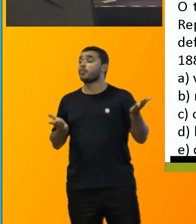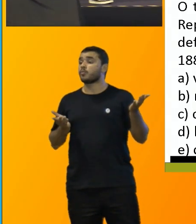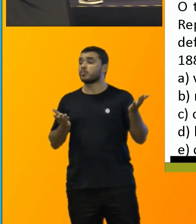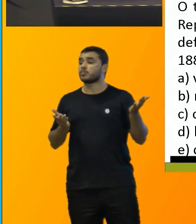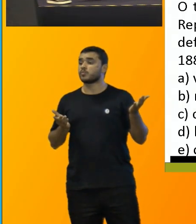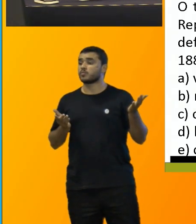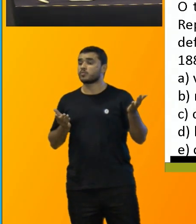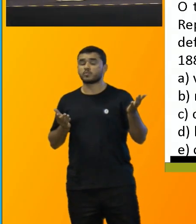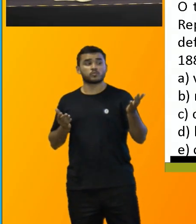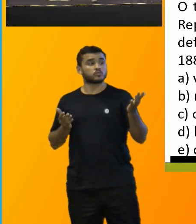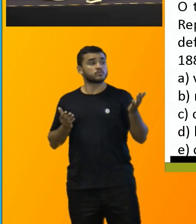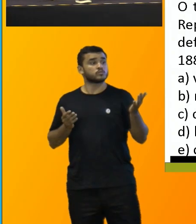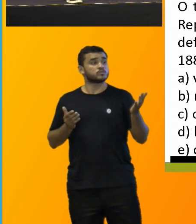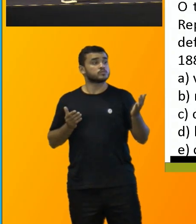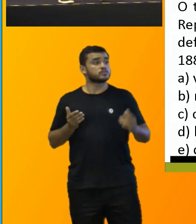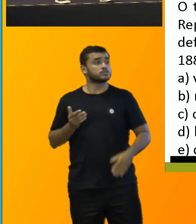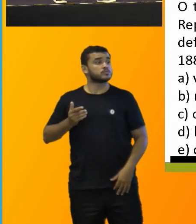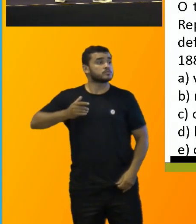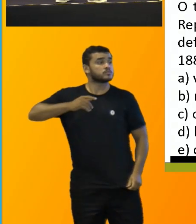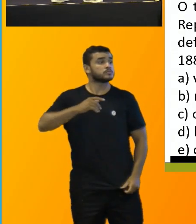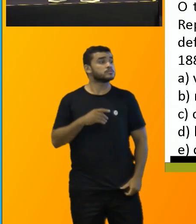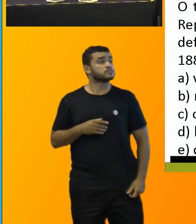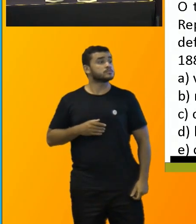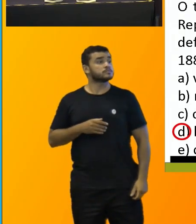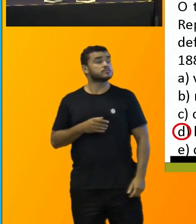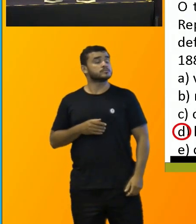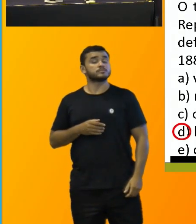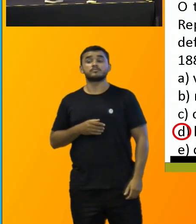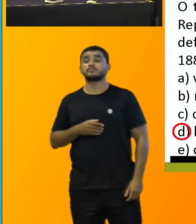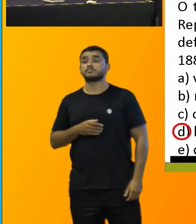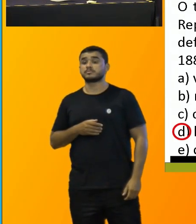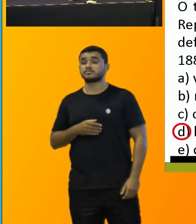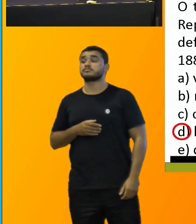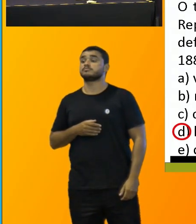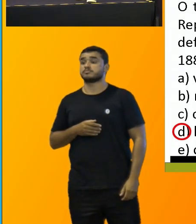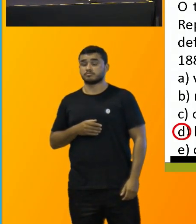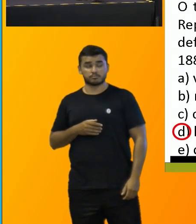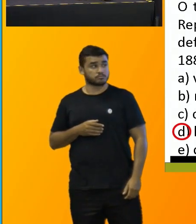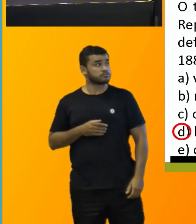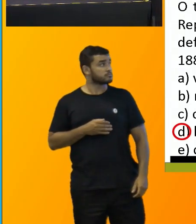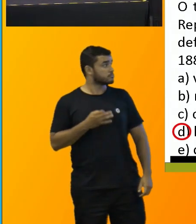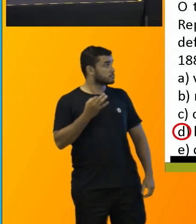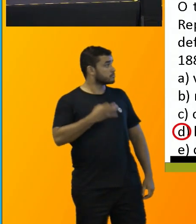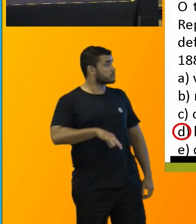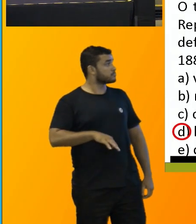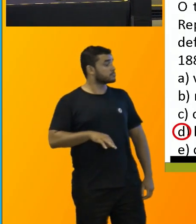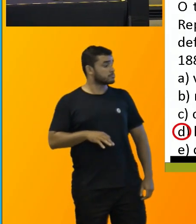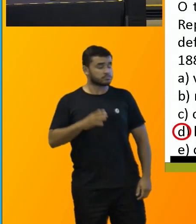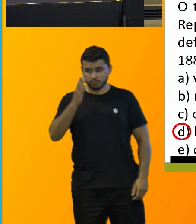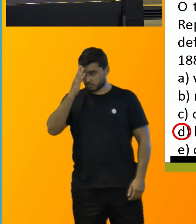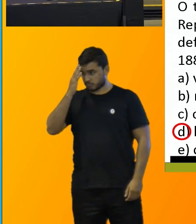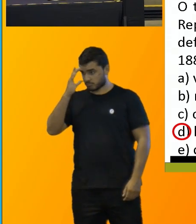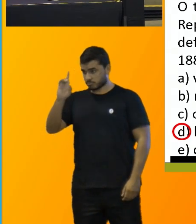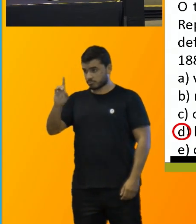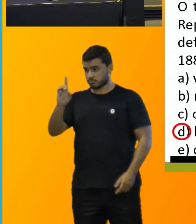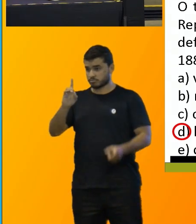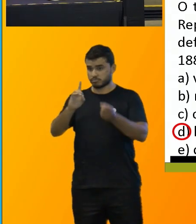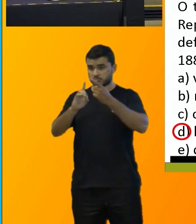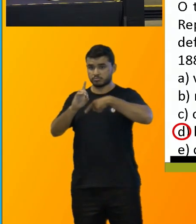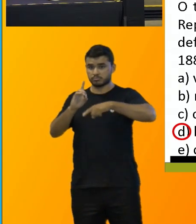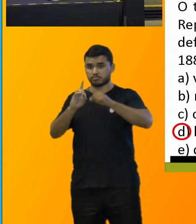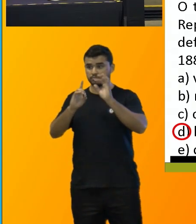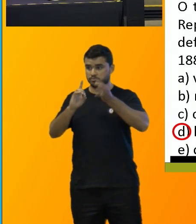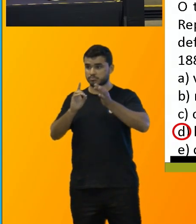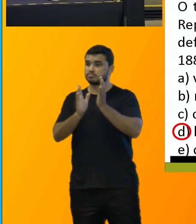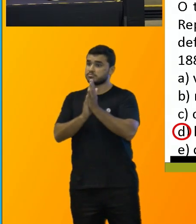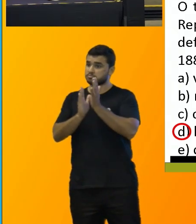aprendeu. Qual é a letra? Eu não ouvi. Muito bem. Primeira questão, será que a gente consegue bater palma para a gente mesmo? Porque